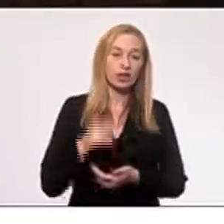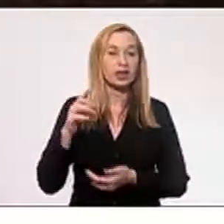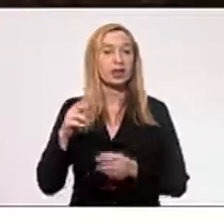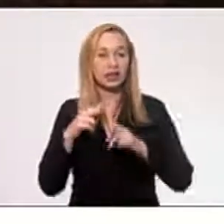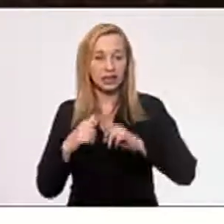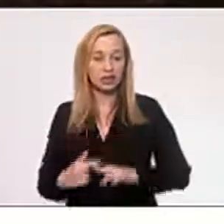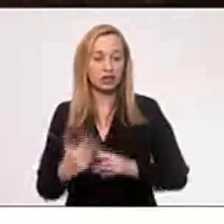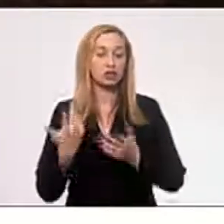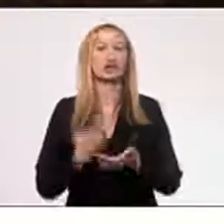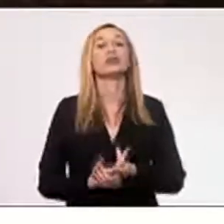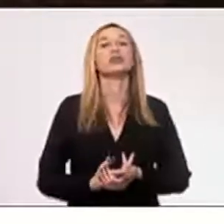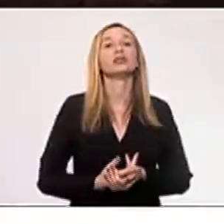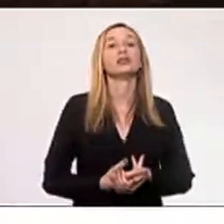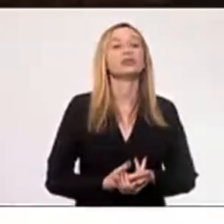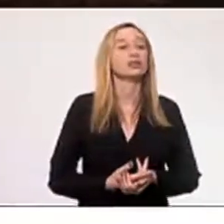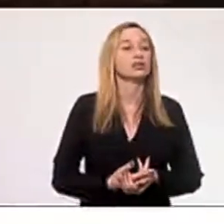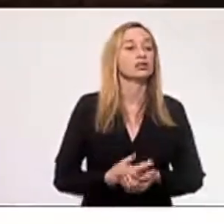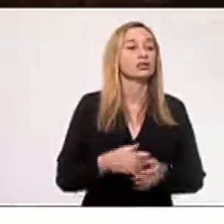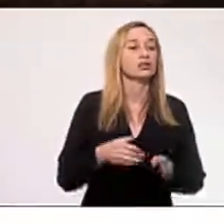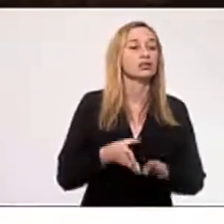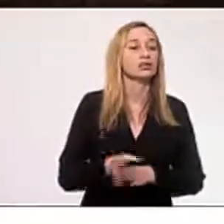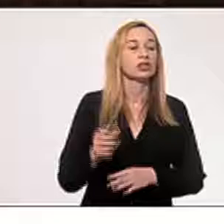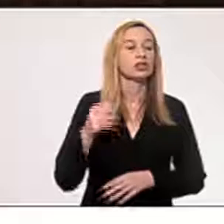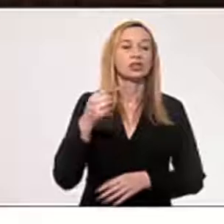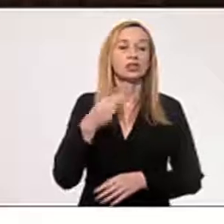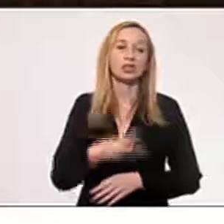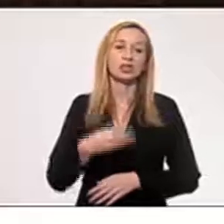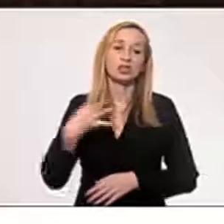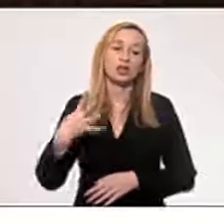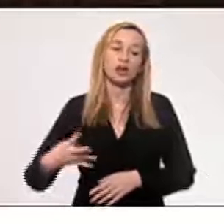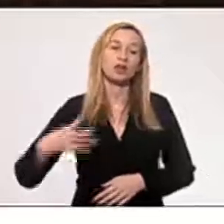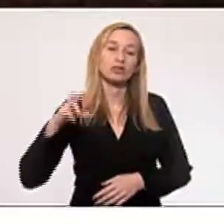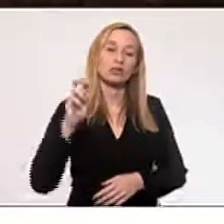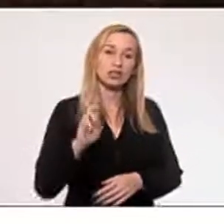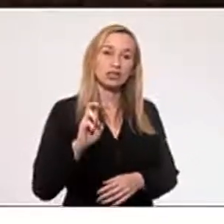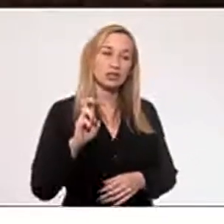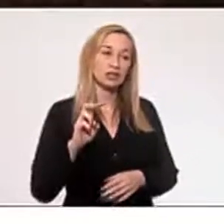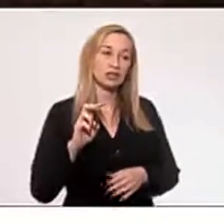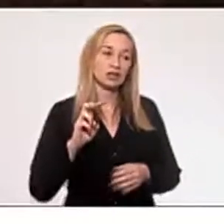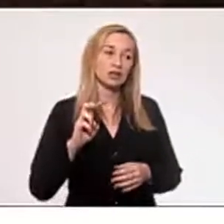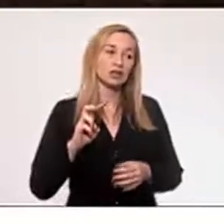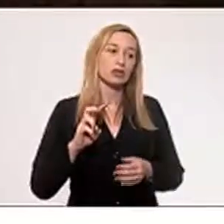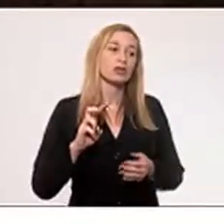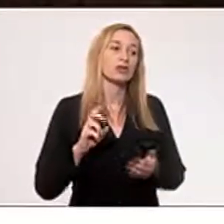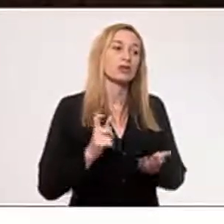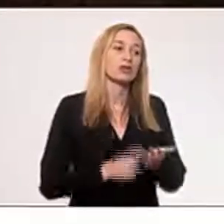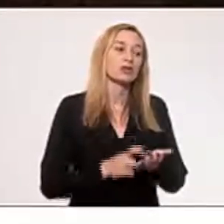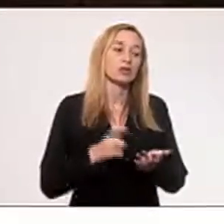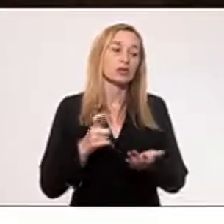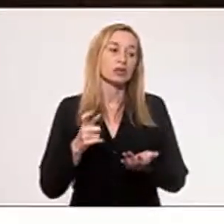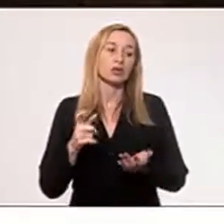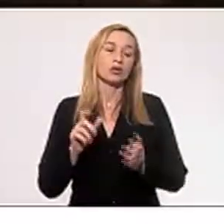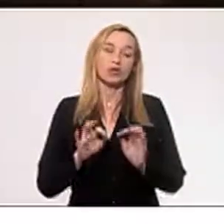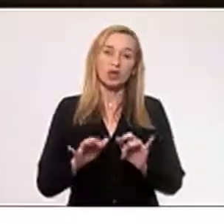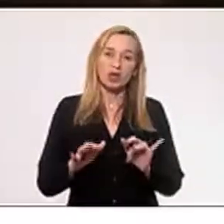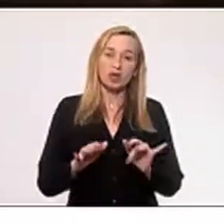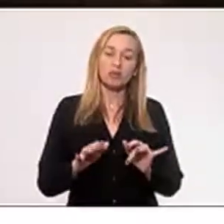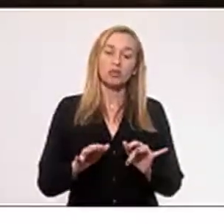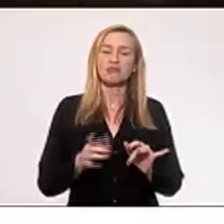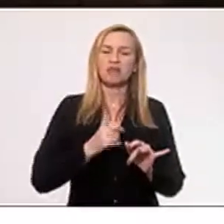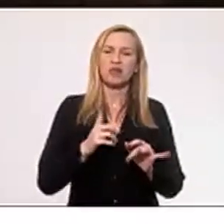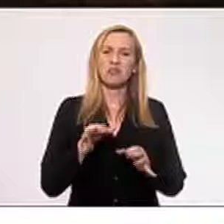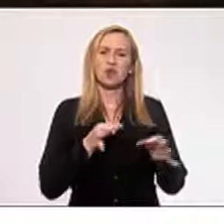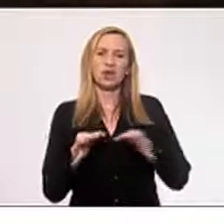sobretudo aqueles com conceito 3 e 4 e até 5, que são programas que merecem apoio para se consolidar, não os programas top de